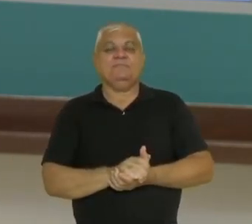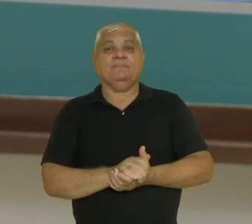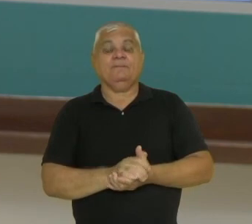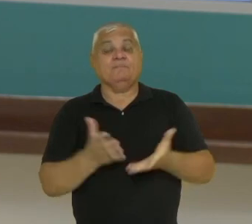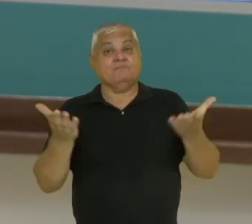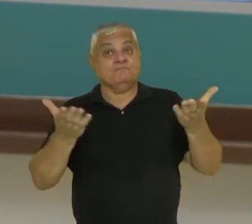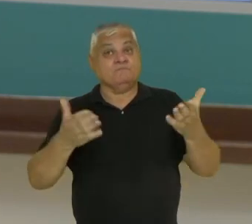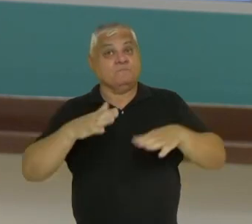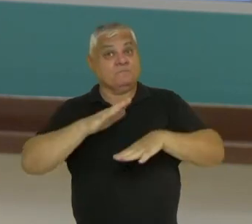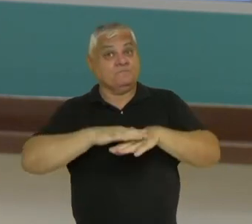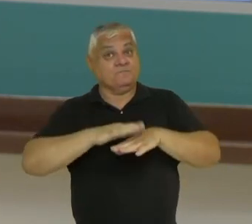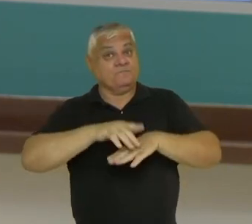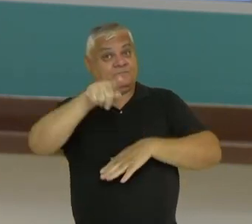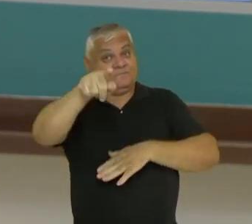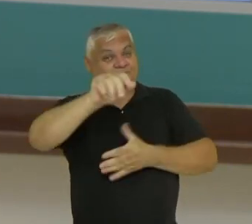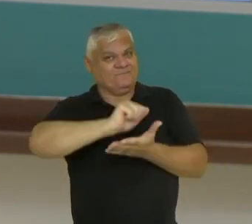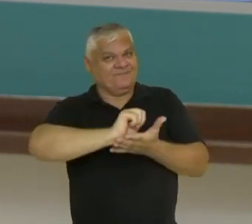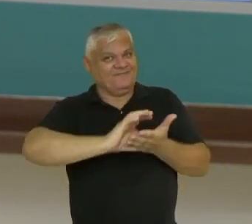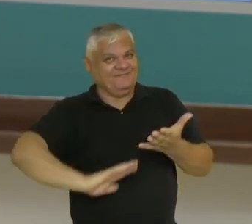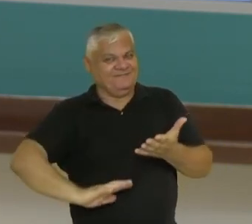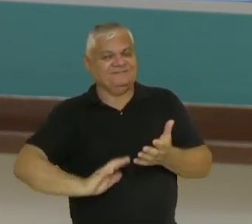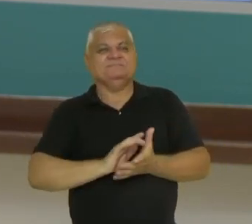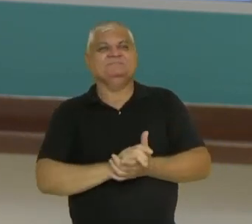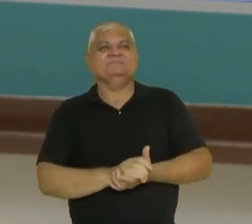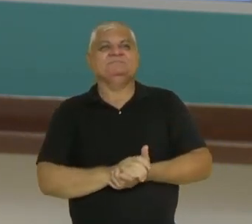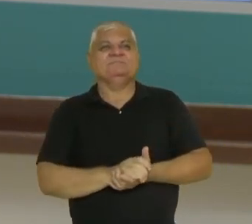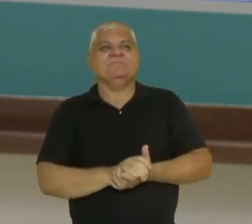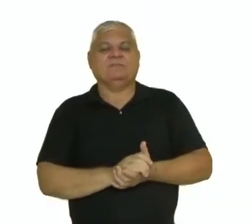Agora a gente tem uma atividade mão na massa, olha só.